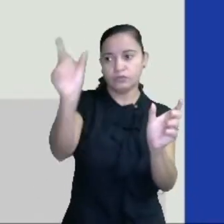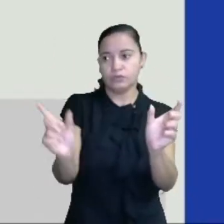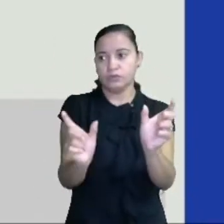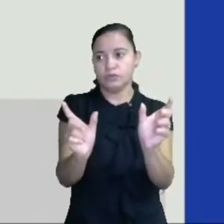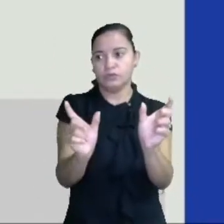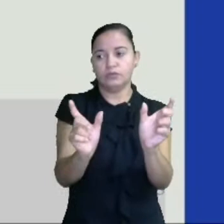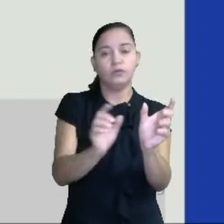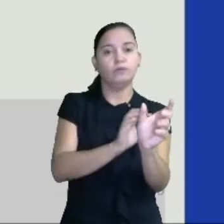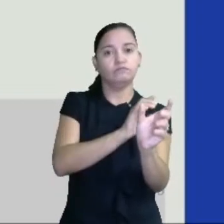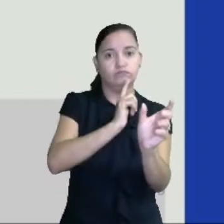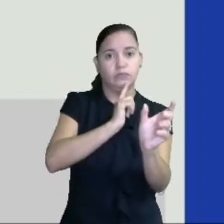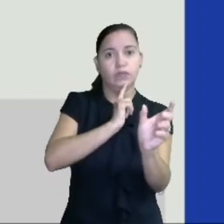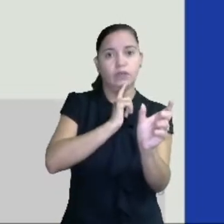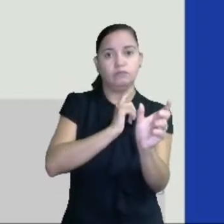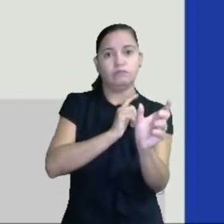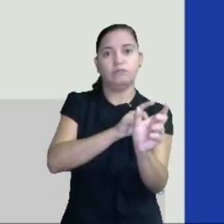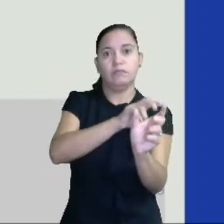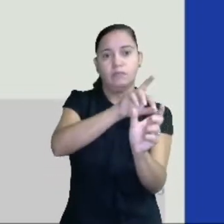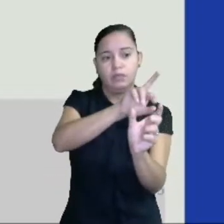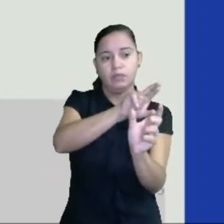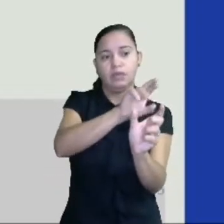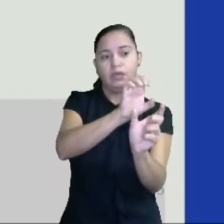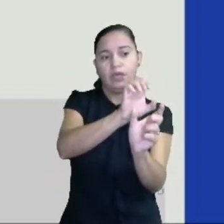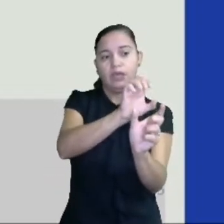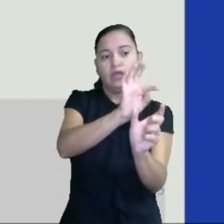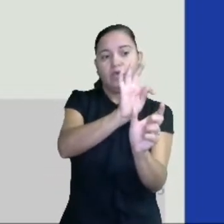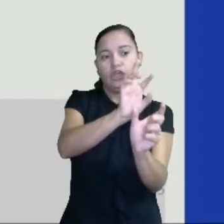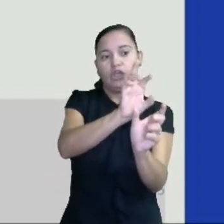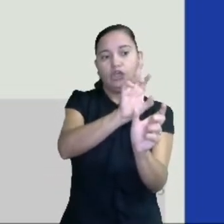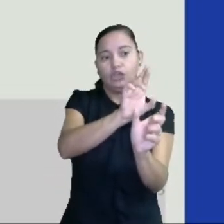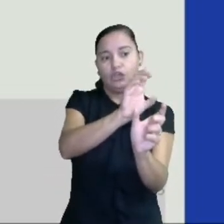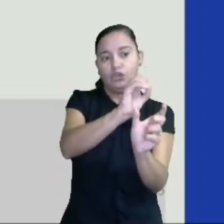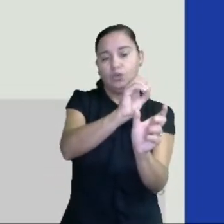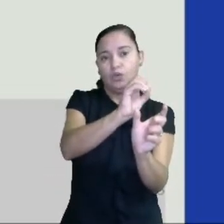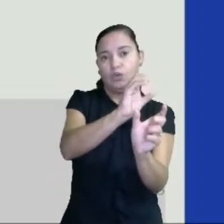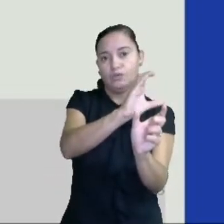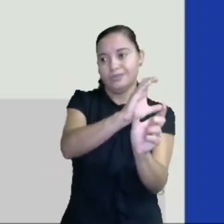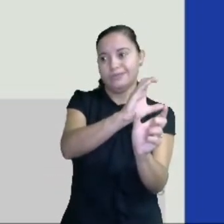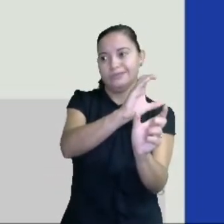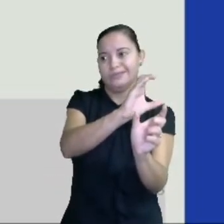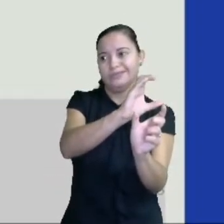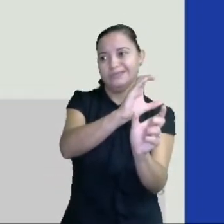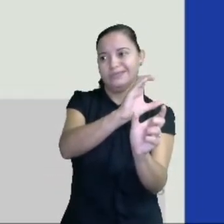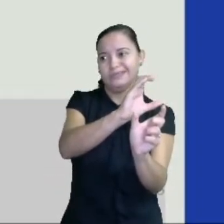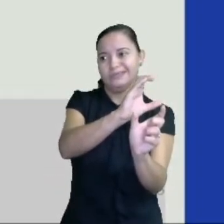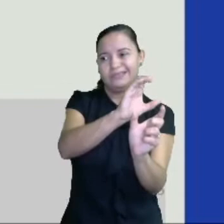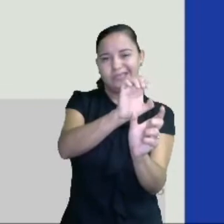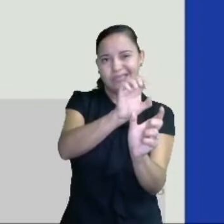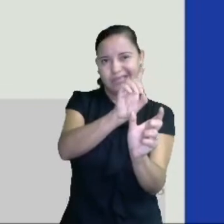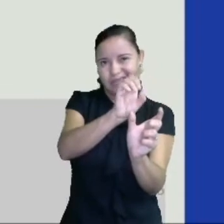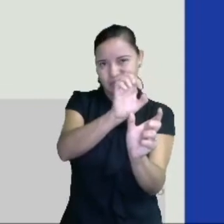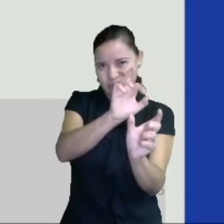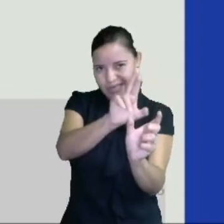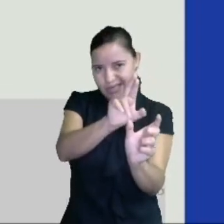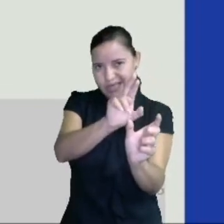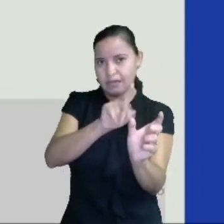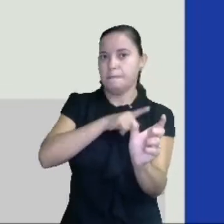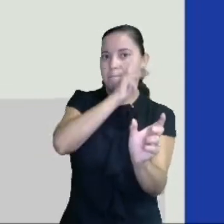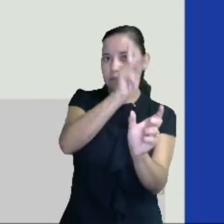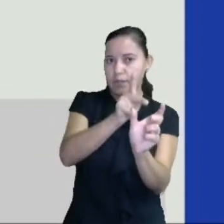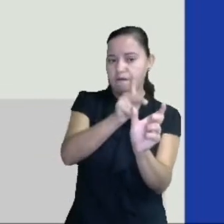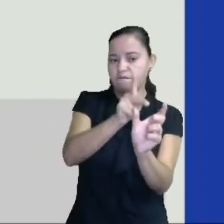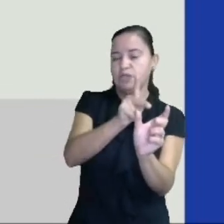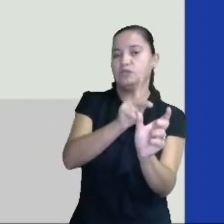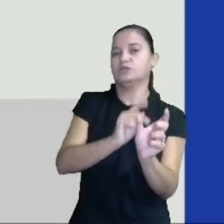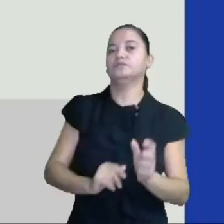Retroceder. Veio antes, prefixo. Agora temos ao contrário,